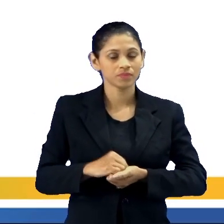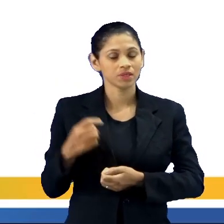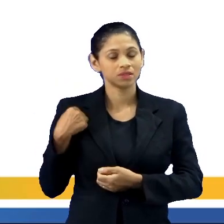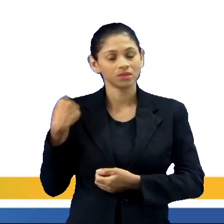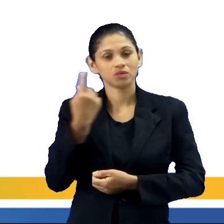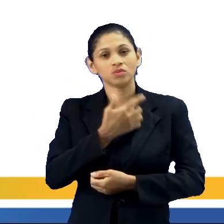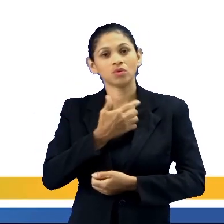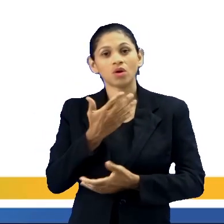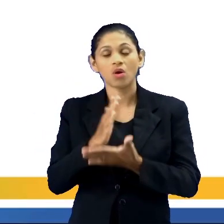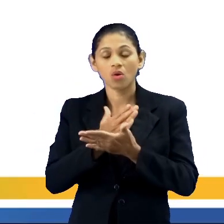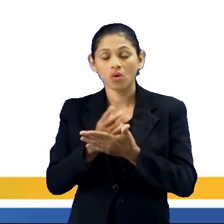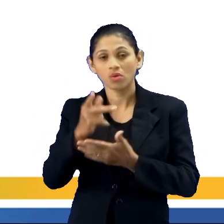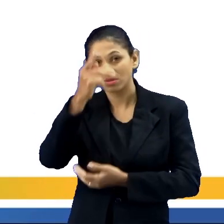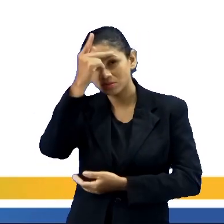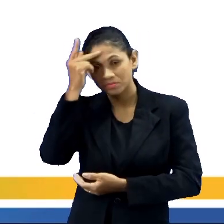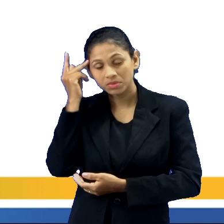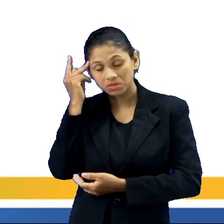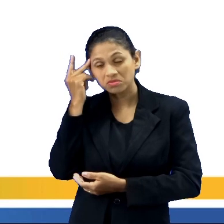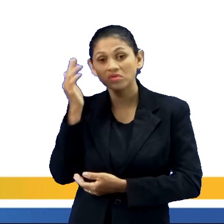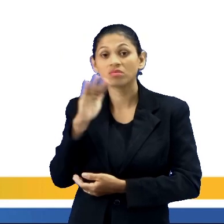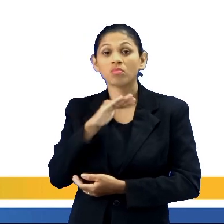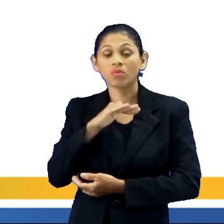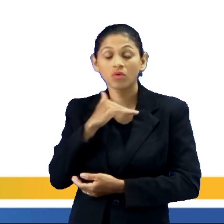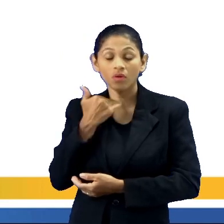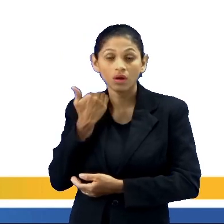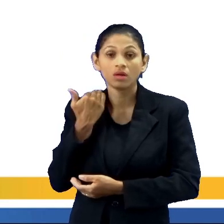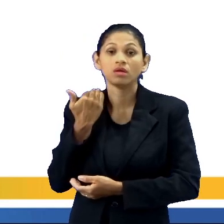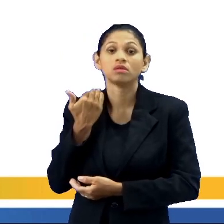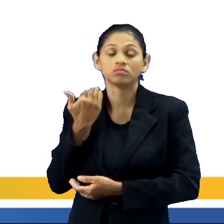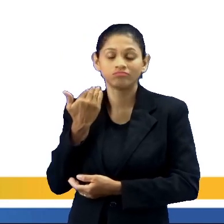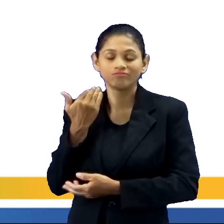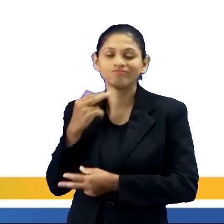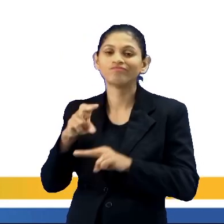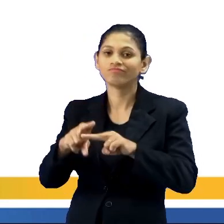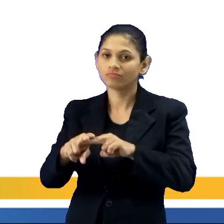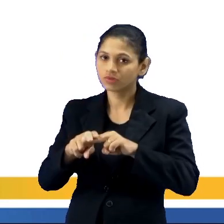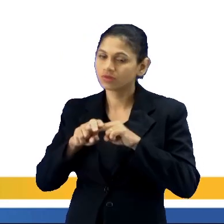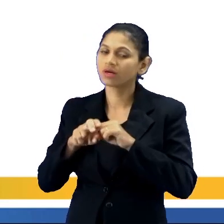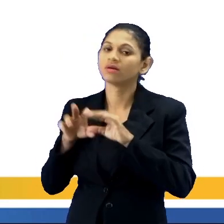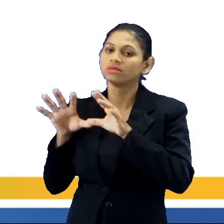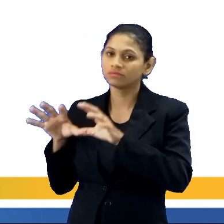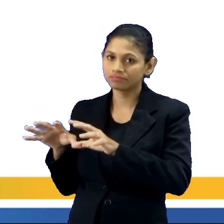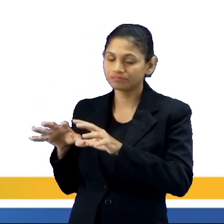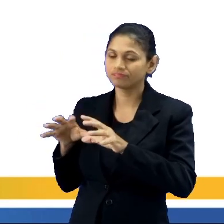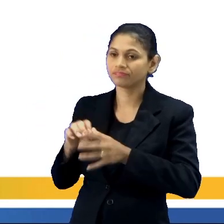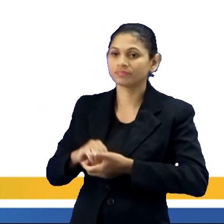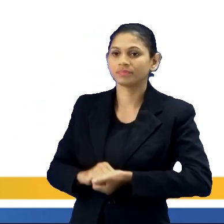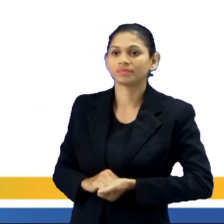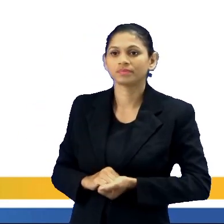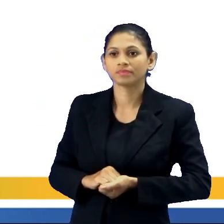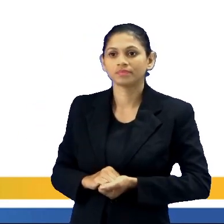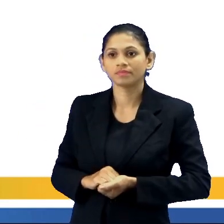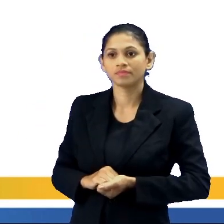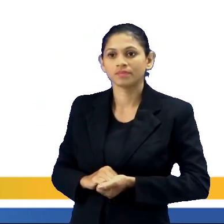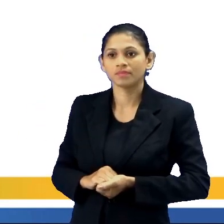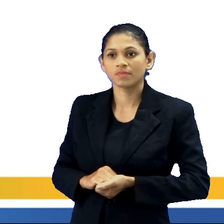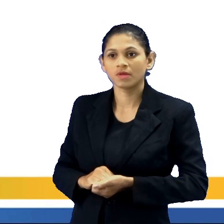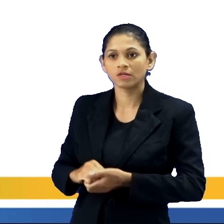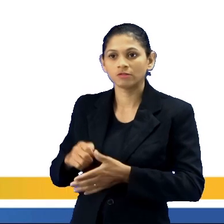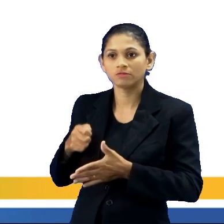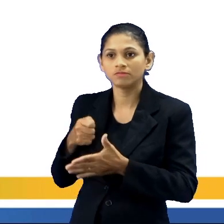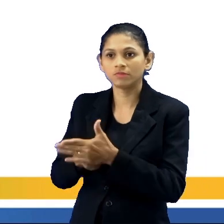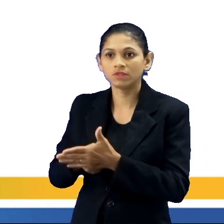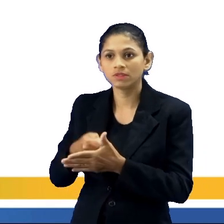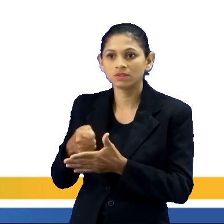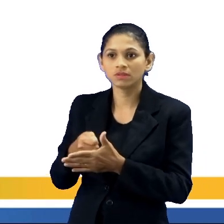algumas pessoas elas tiveram as suas vidas ceifadas justamente nessas ocasiões. Pressão